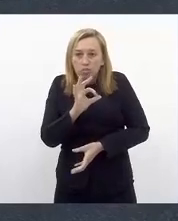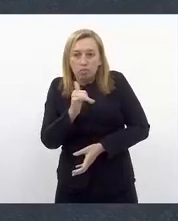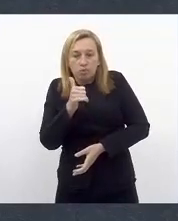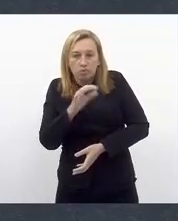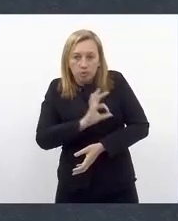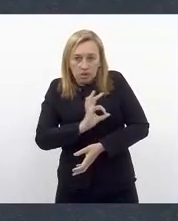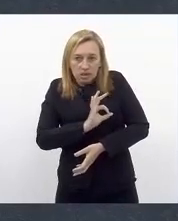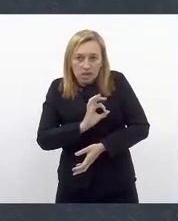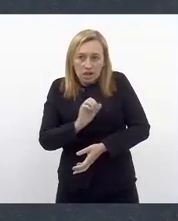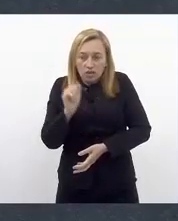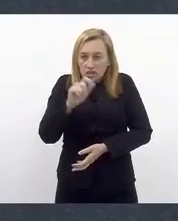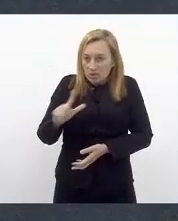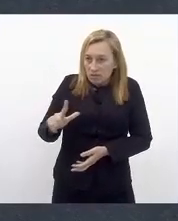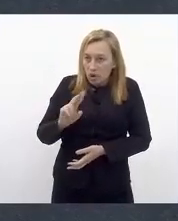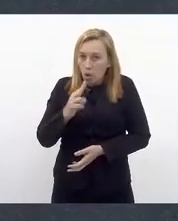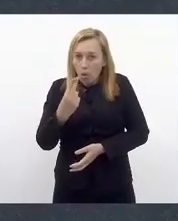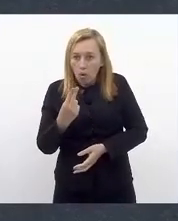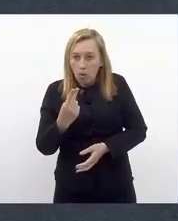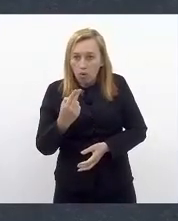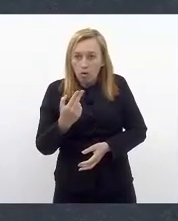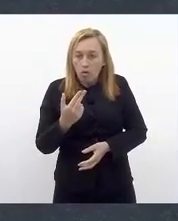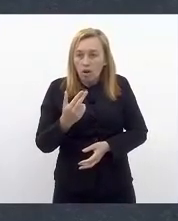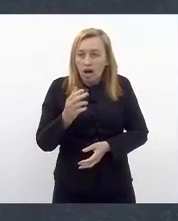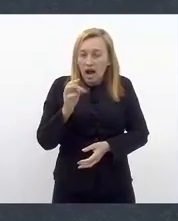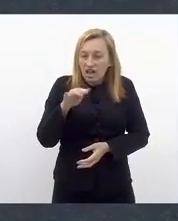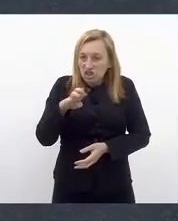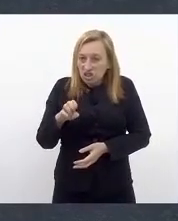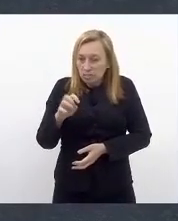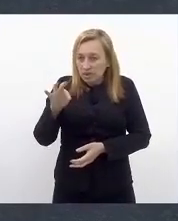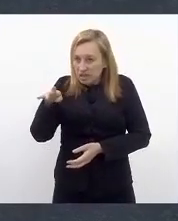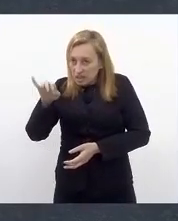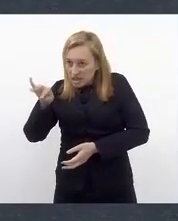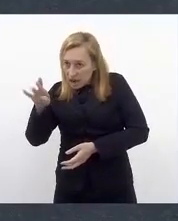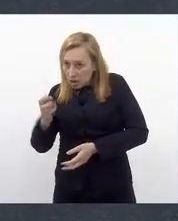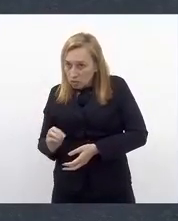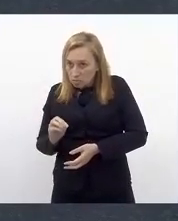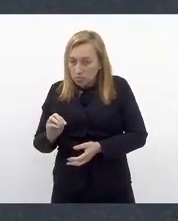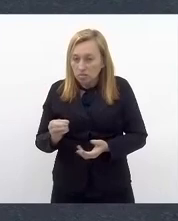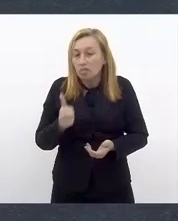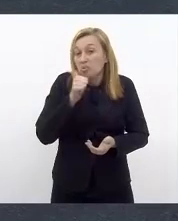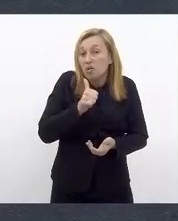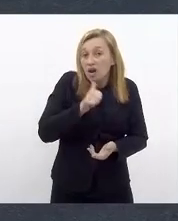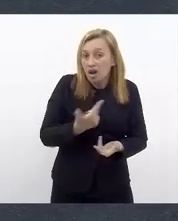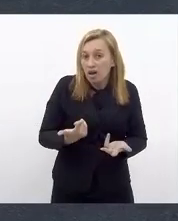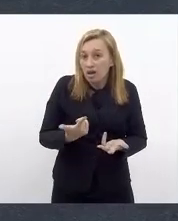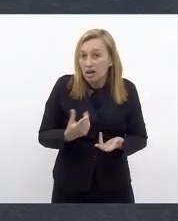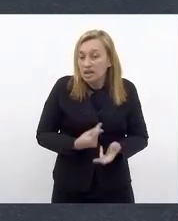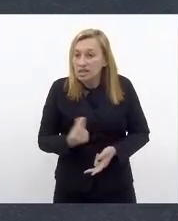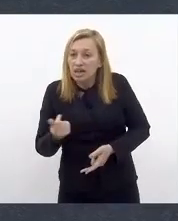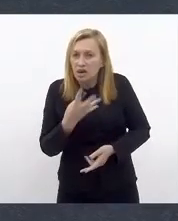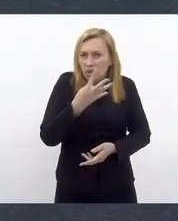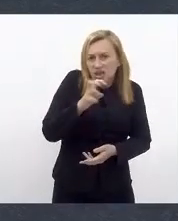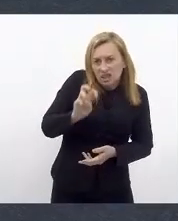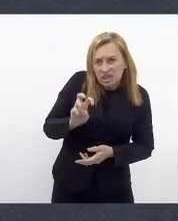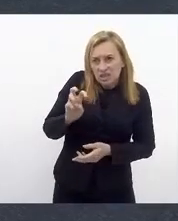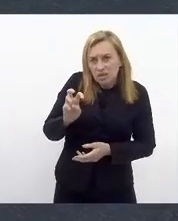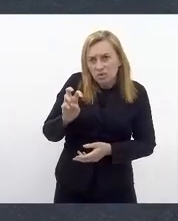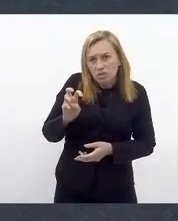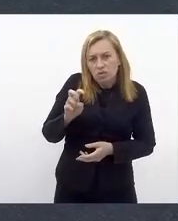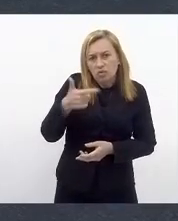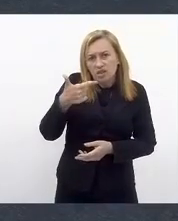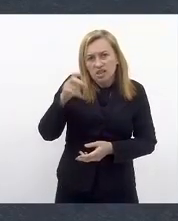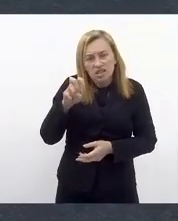20 anos na polícia ou agente penitenciário que entrou os 20 anos feminina e sairia Aos 45